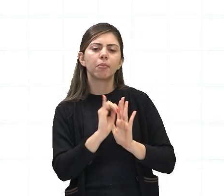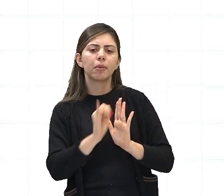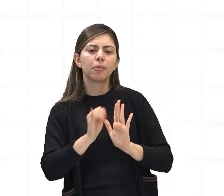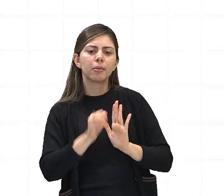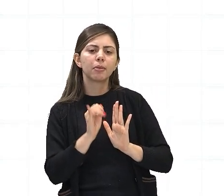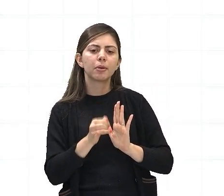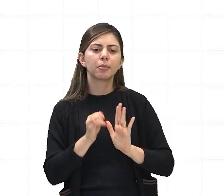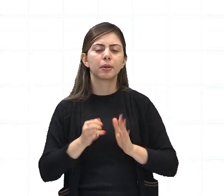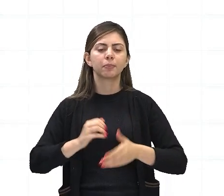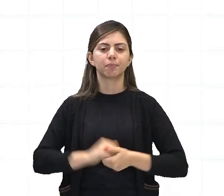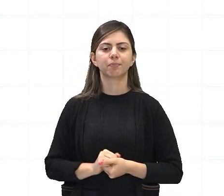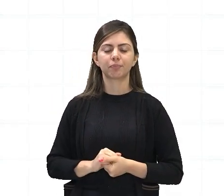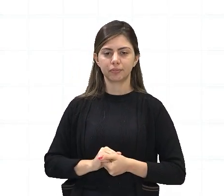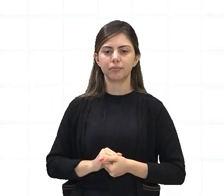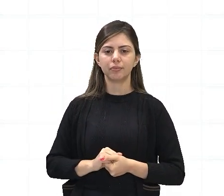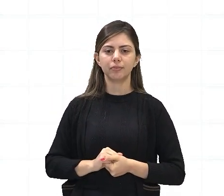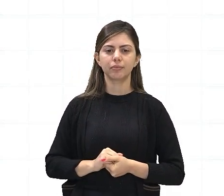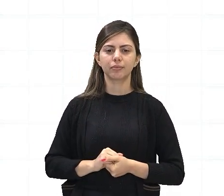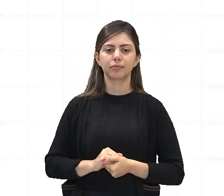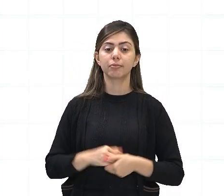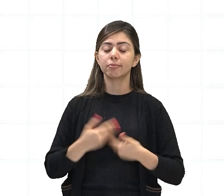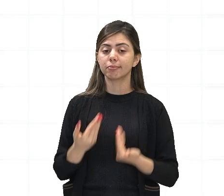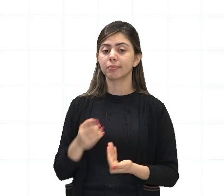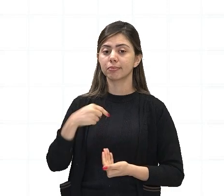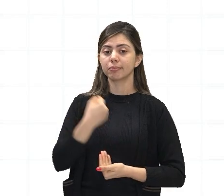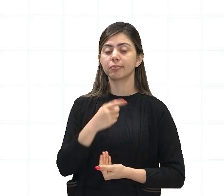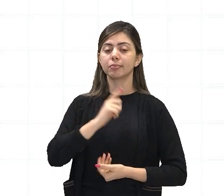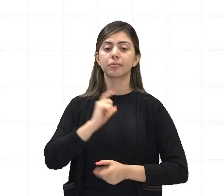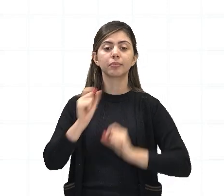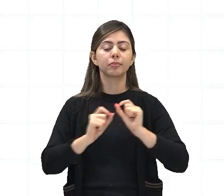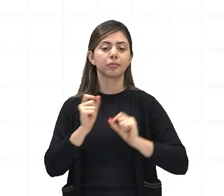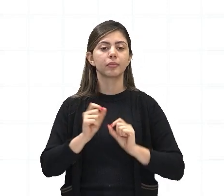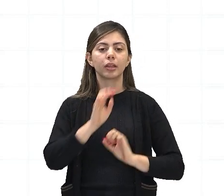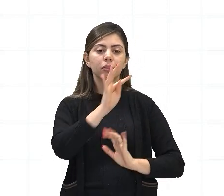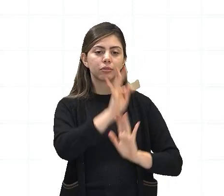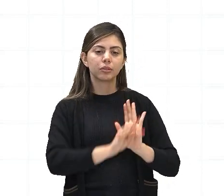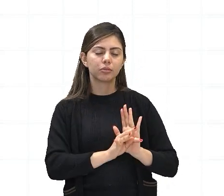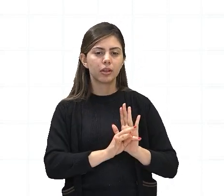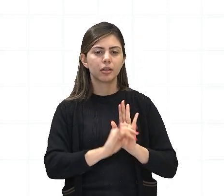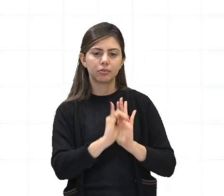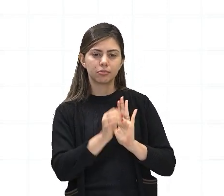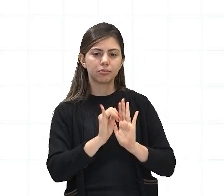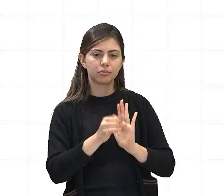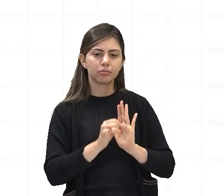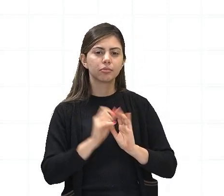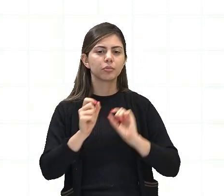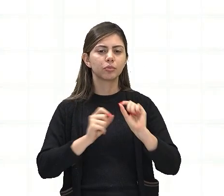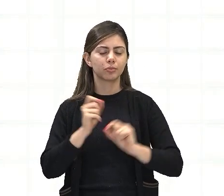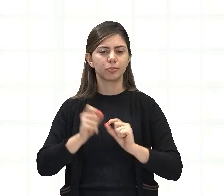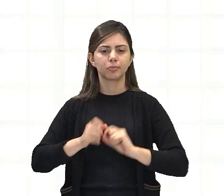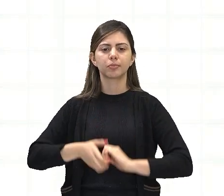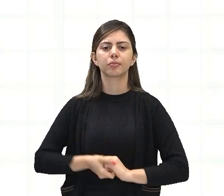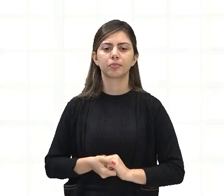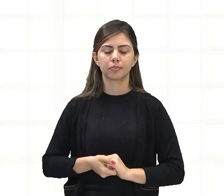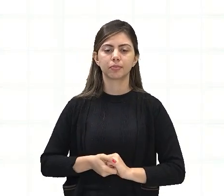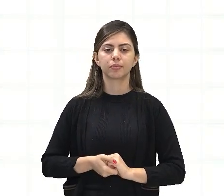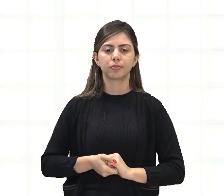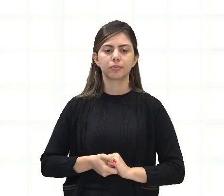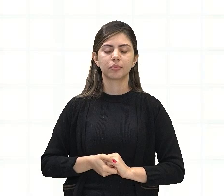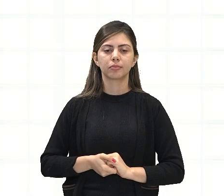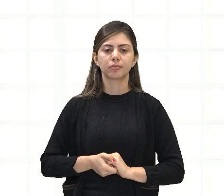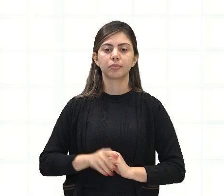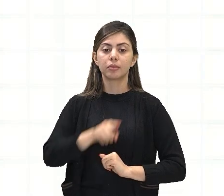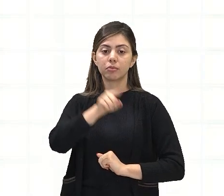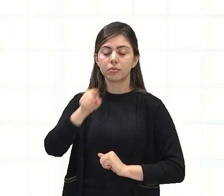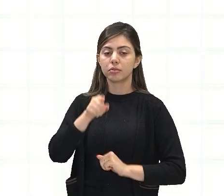jornalístico, a notícia? Nós temos no texto jornalístico, a notícia, nós temos, primeiro que você